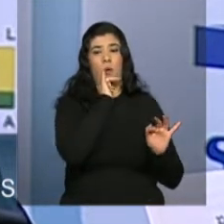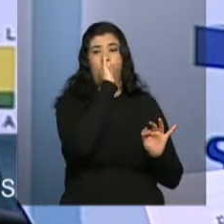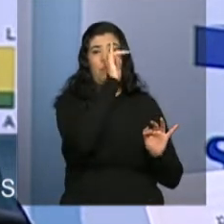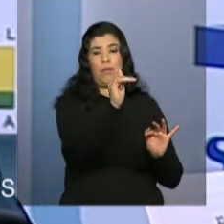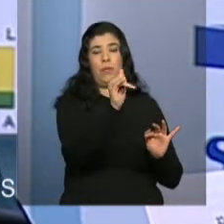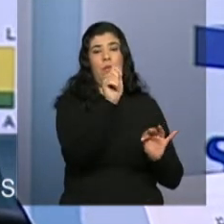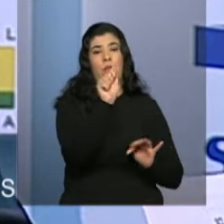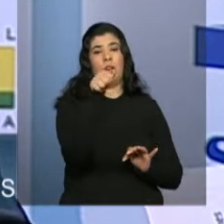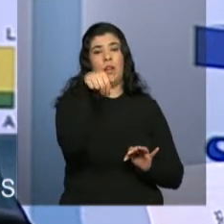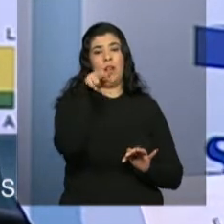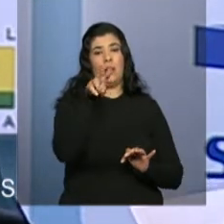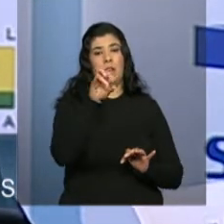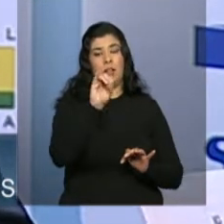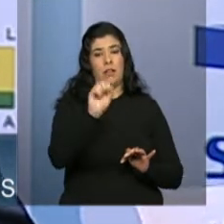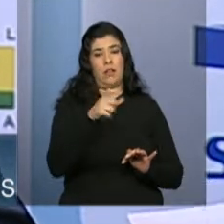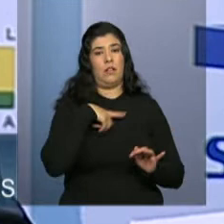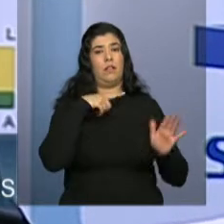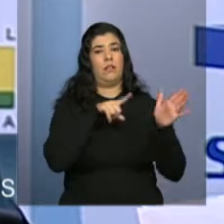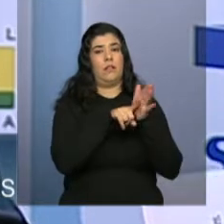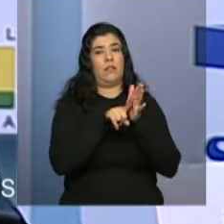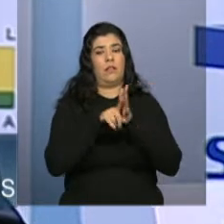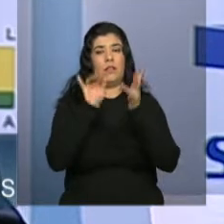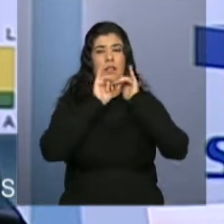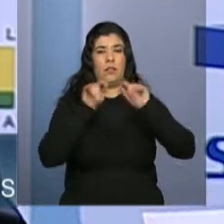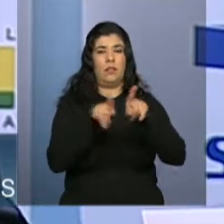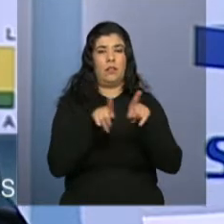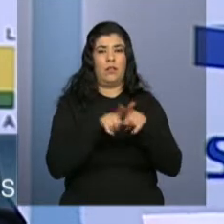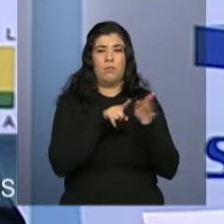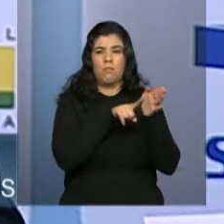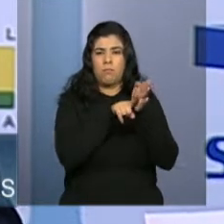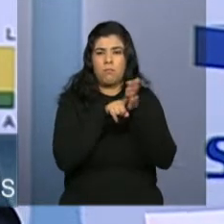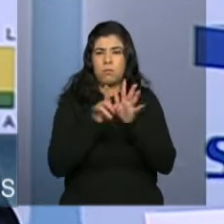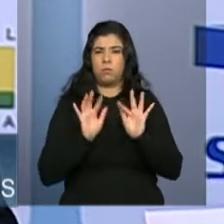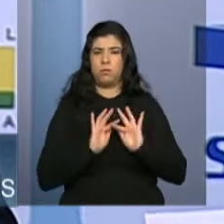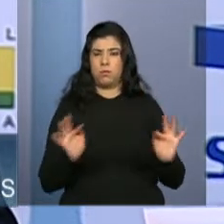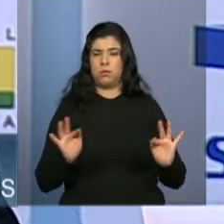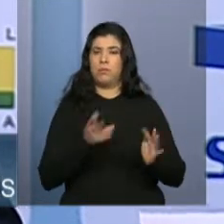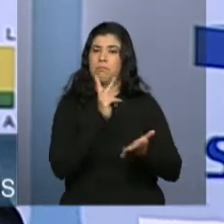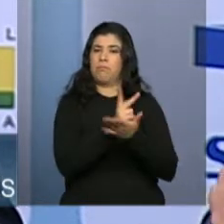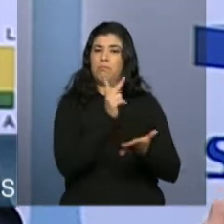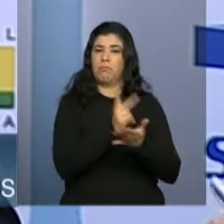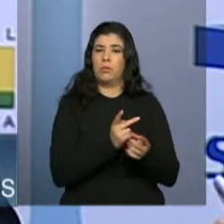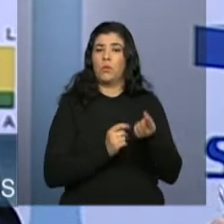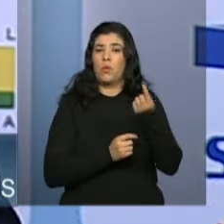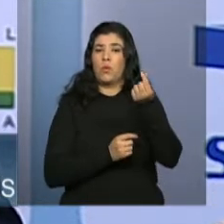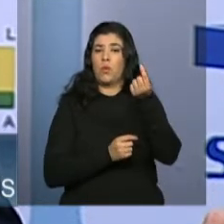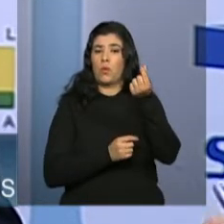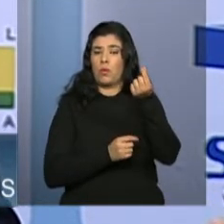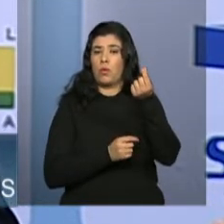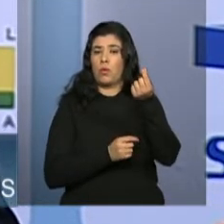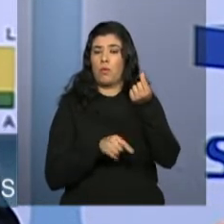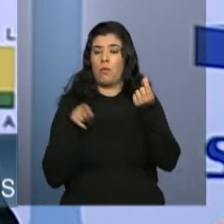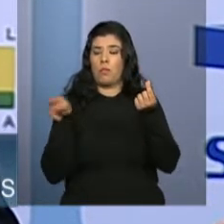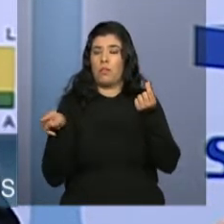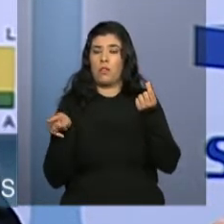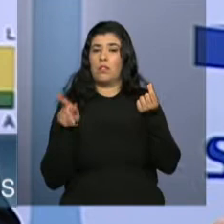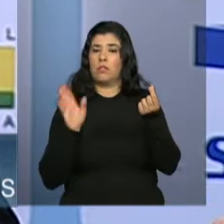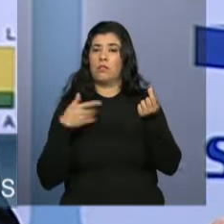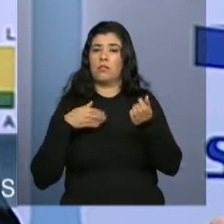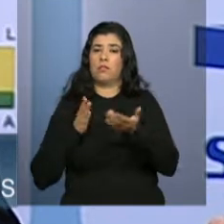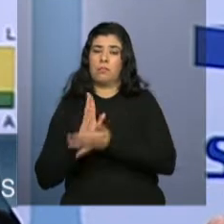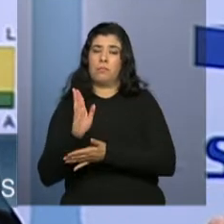Hã viva analisa a informação faz análise simplificada de mantém o mesmo preço que já tá aprovado